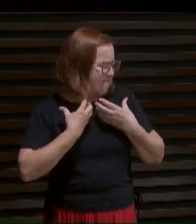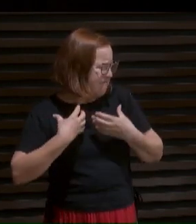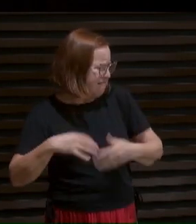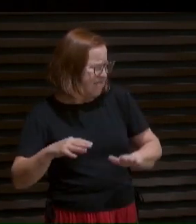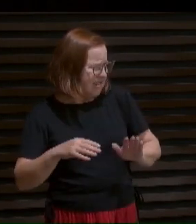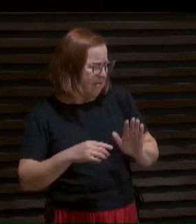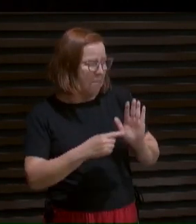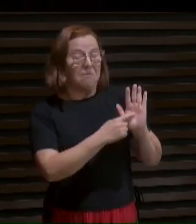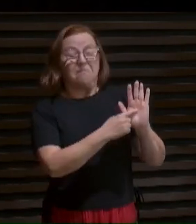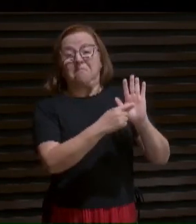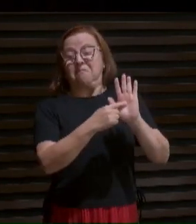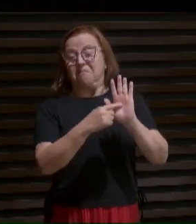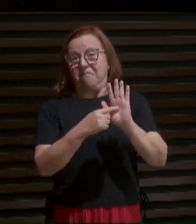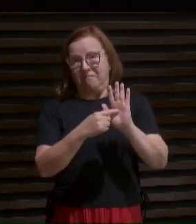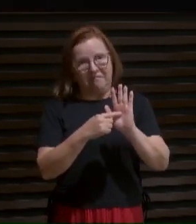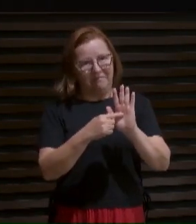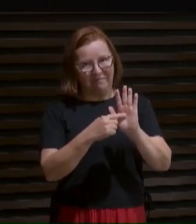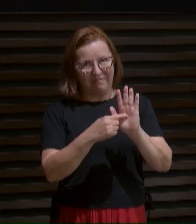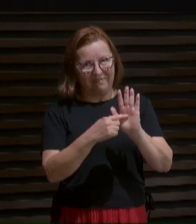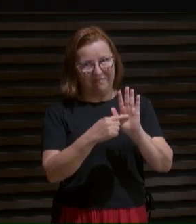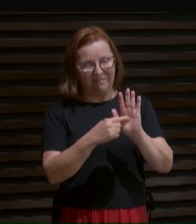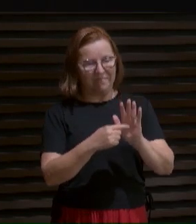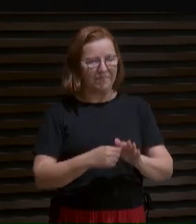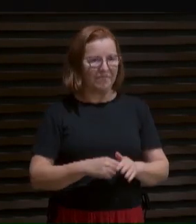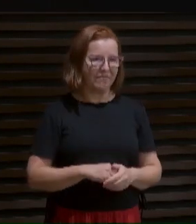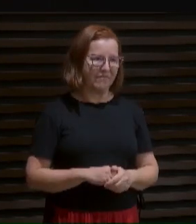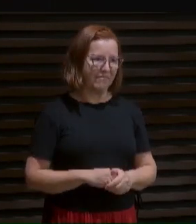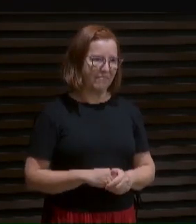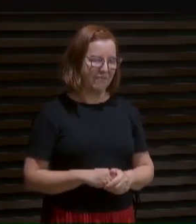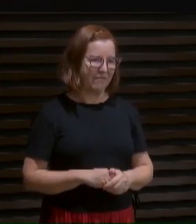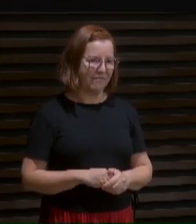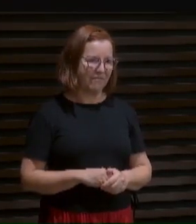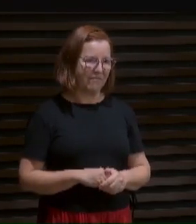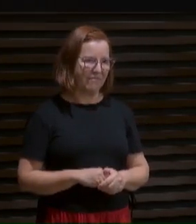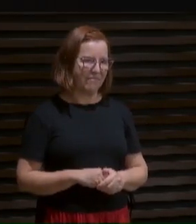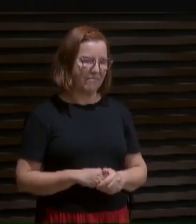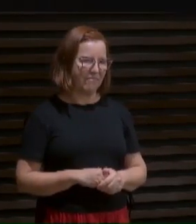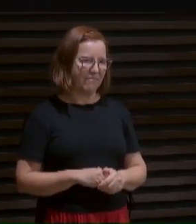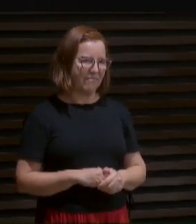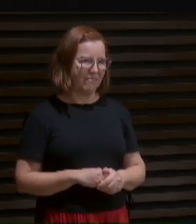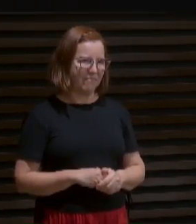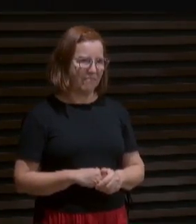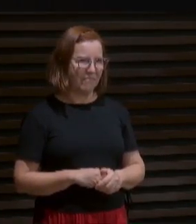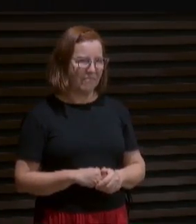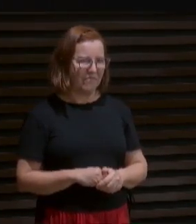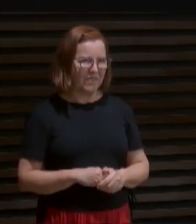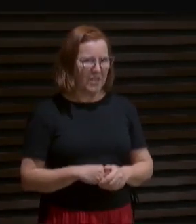esteja de mim. fazer qualquer referência